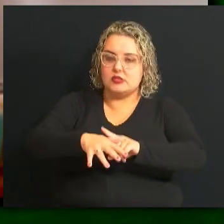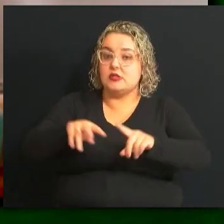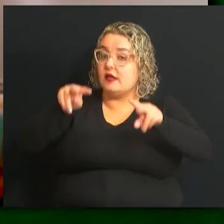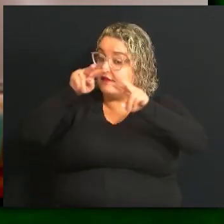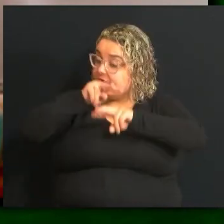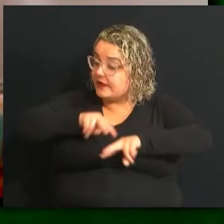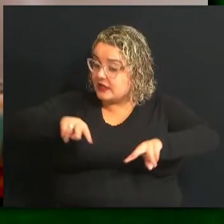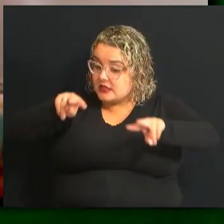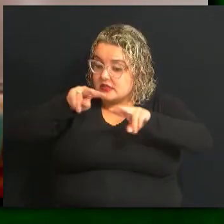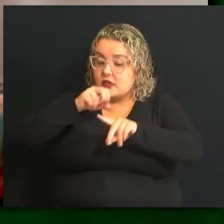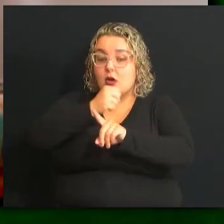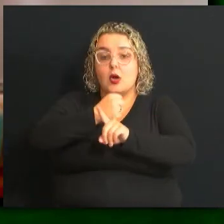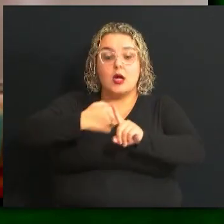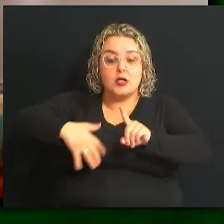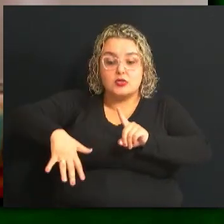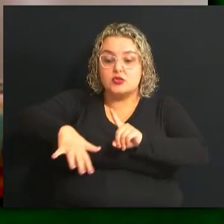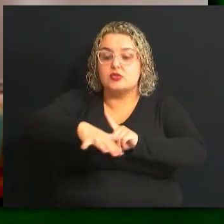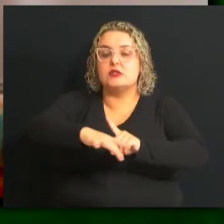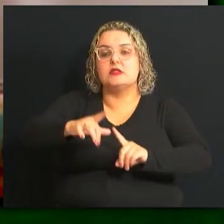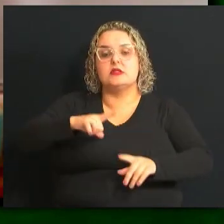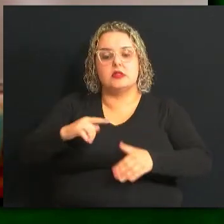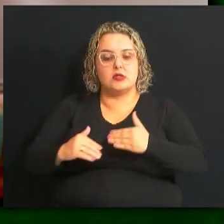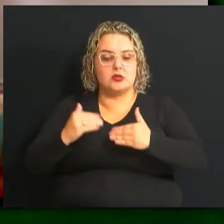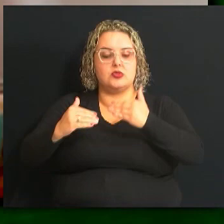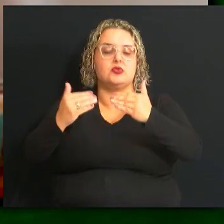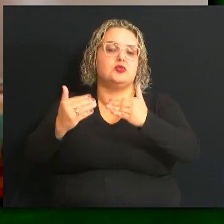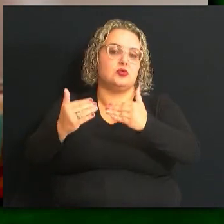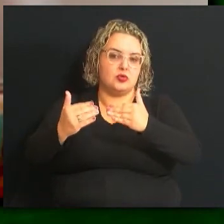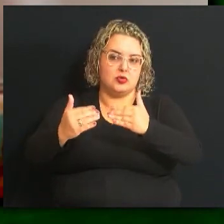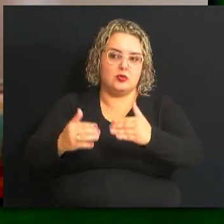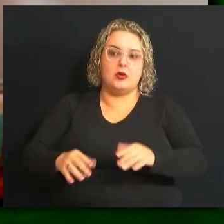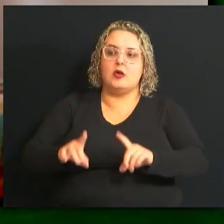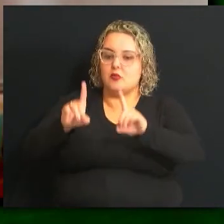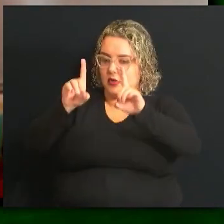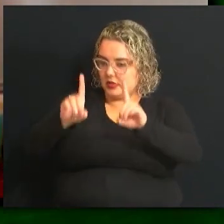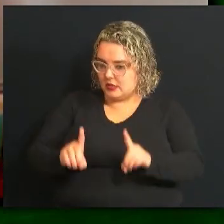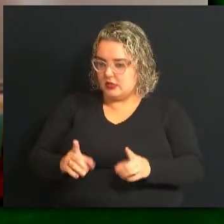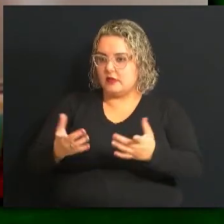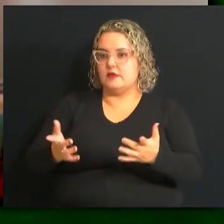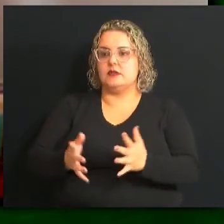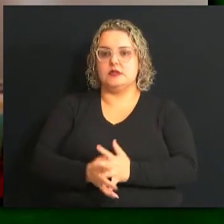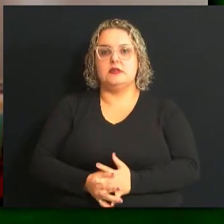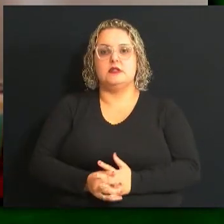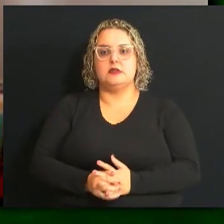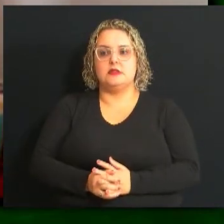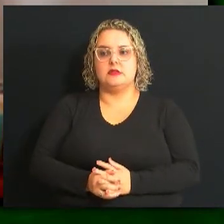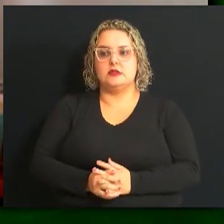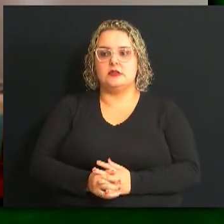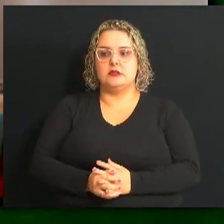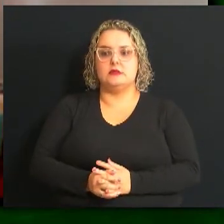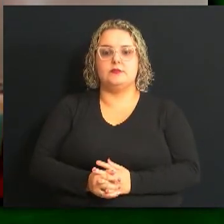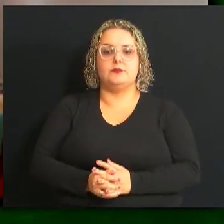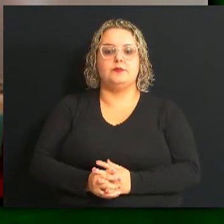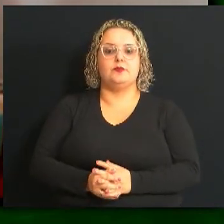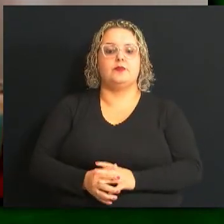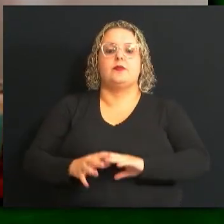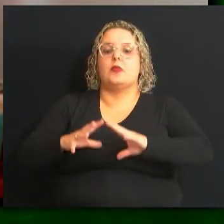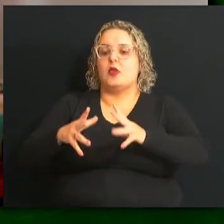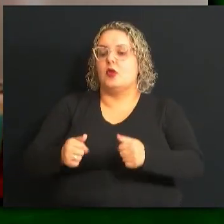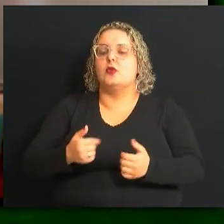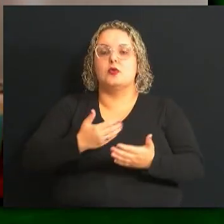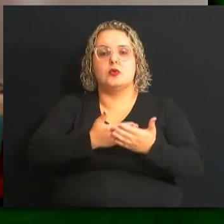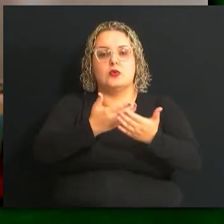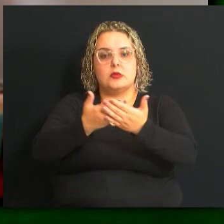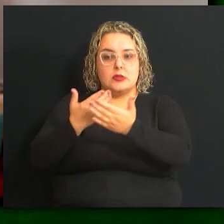sociedade constrói em relação à deficiência e a deficiência na escola,